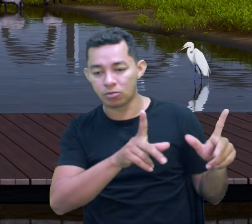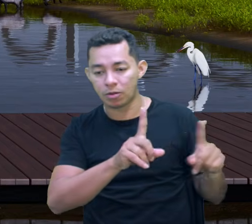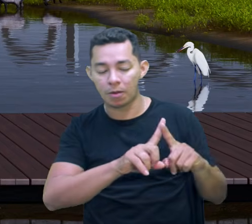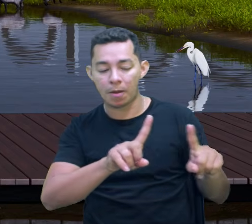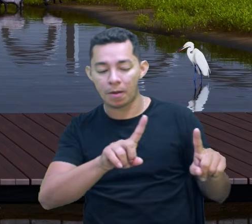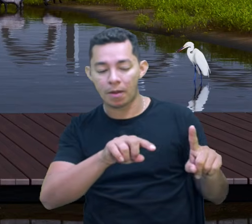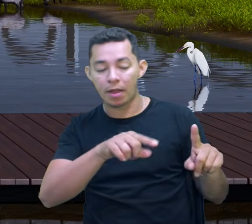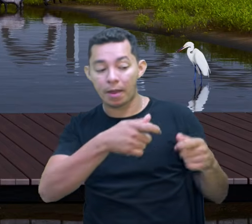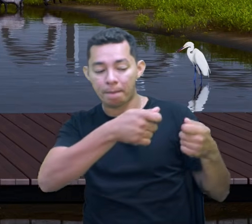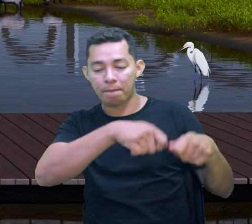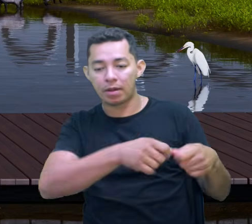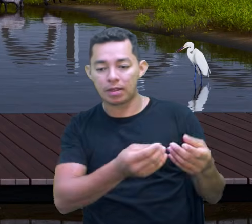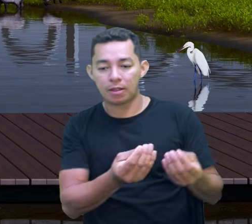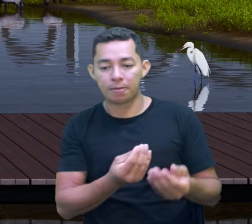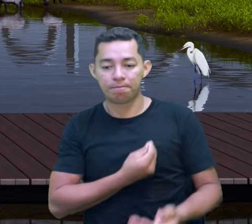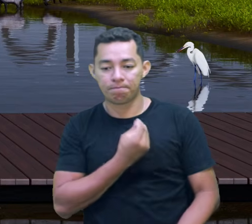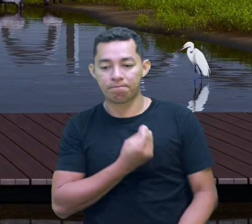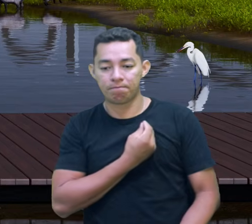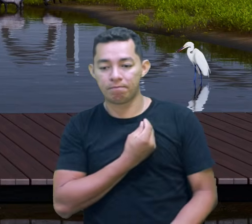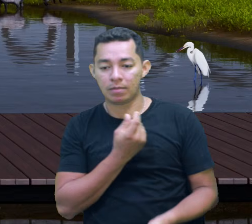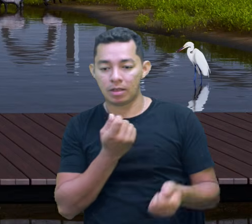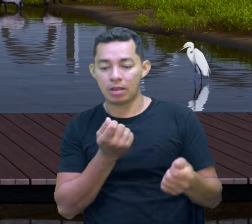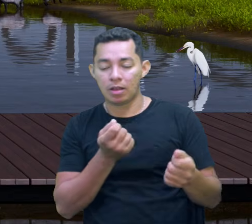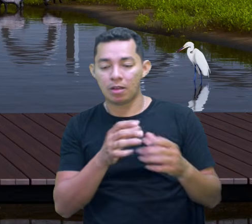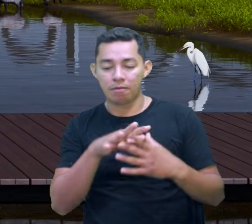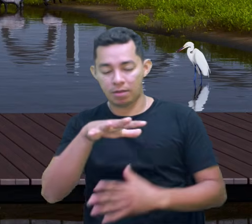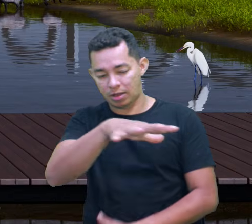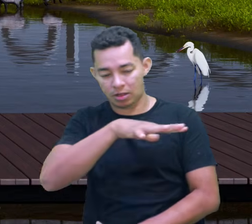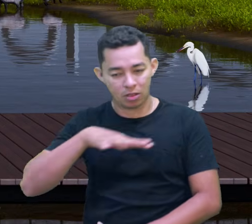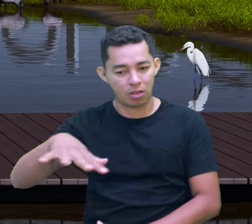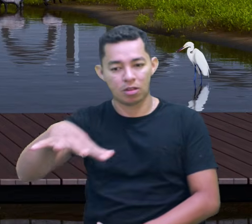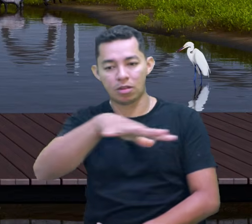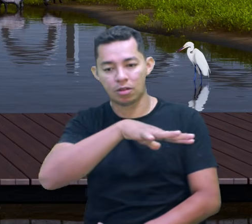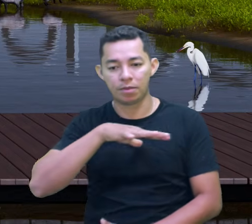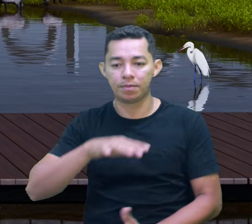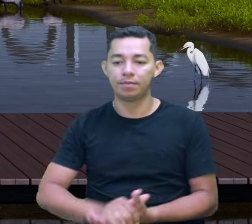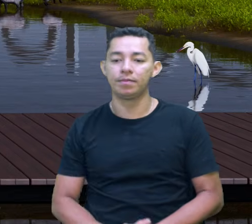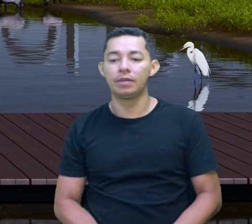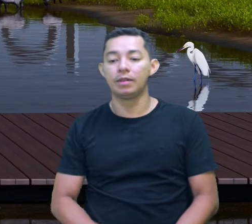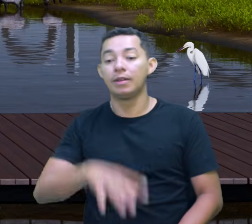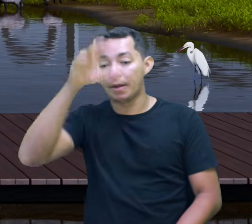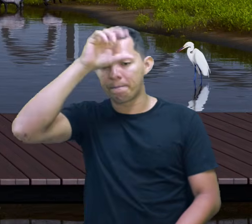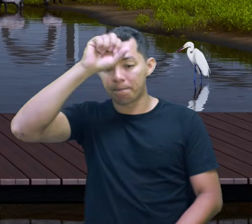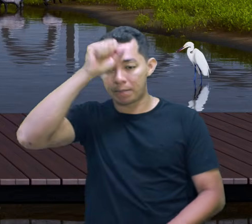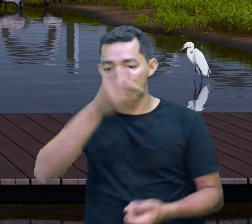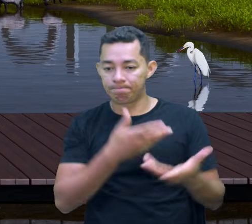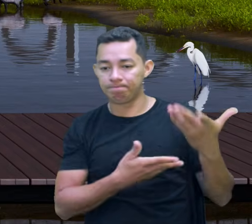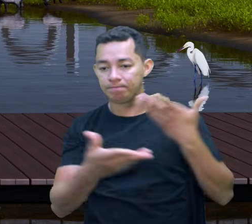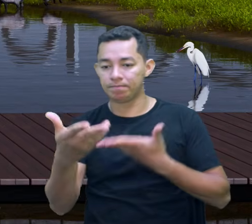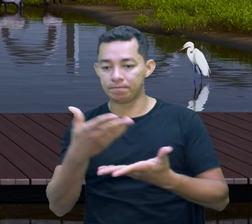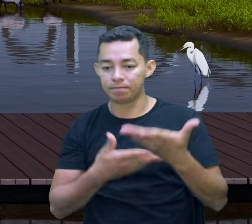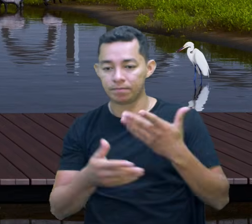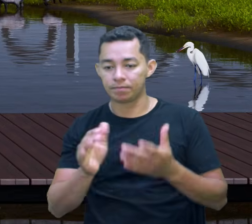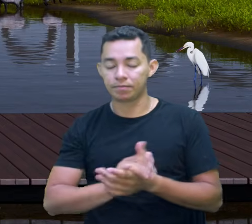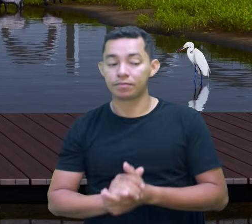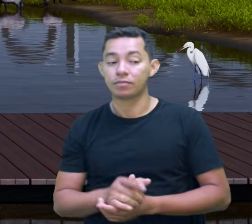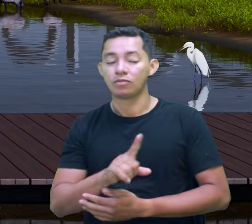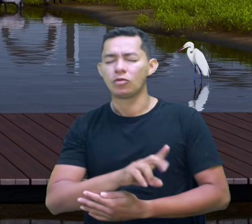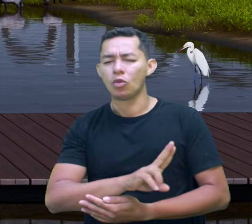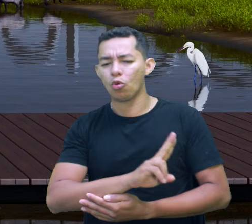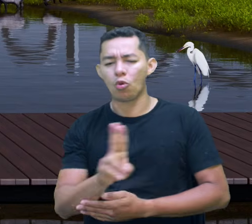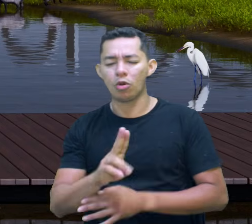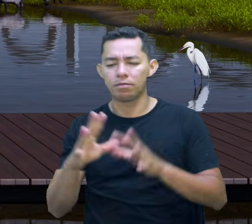num determinado local, né? Que é um ambiente, no caso. Isso a gente chama, pessoal, de